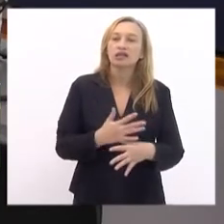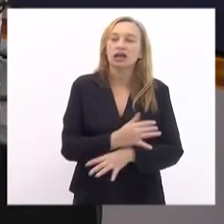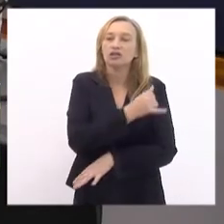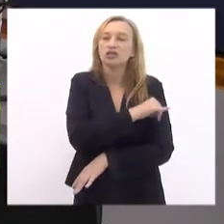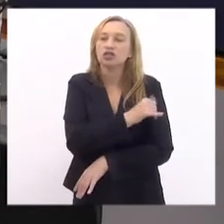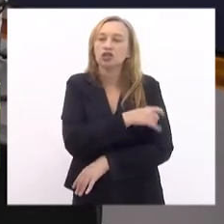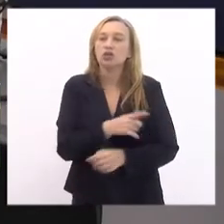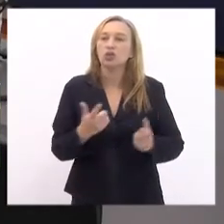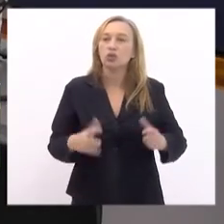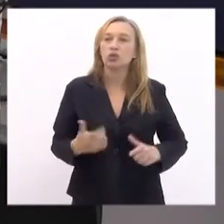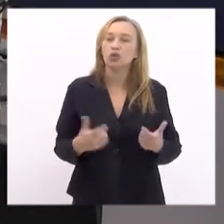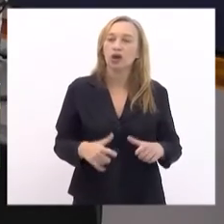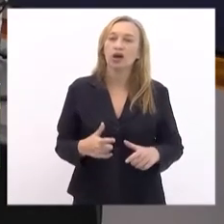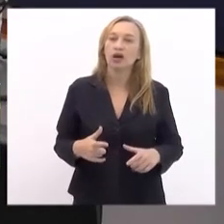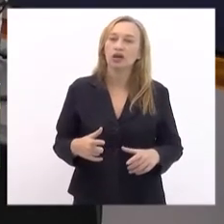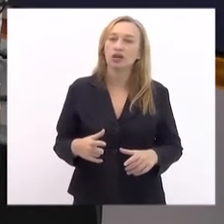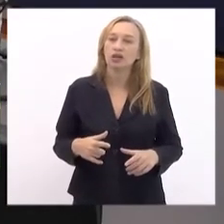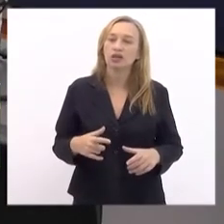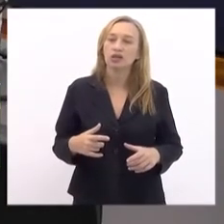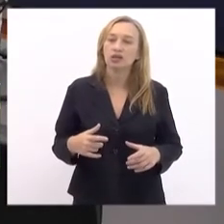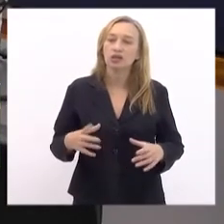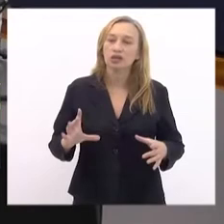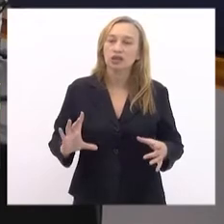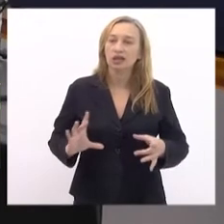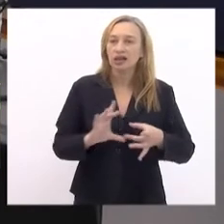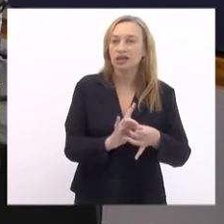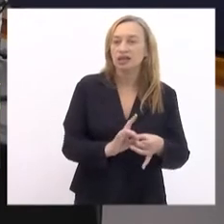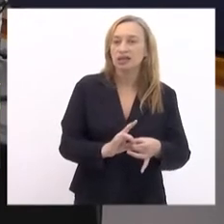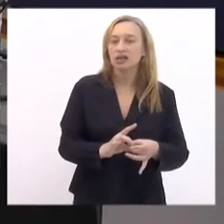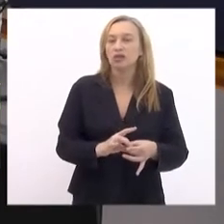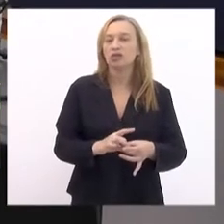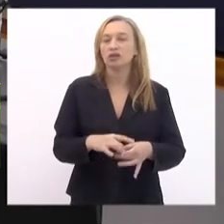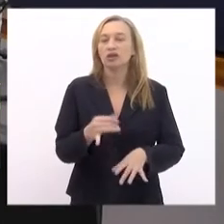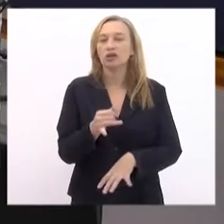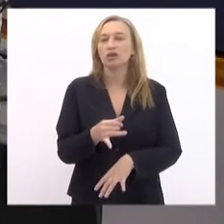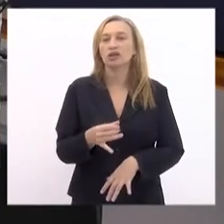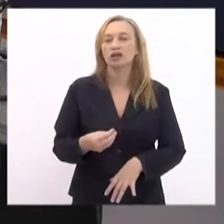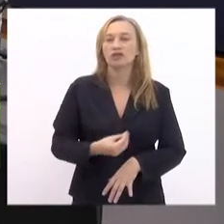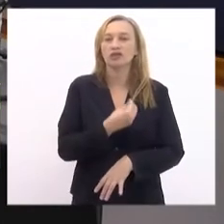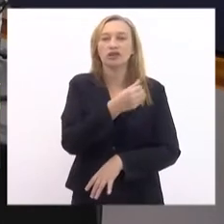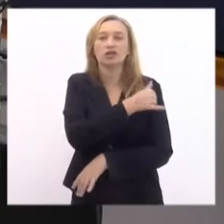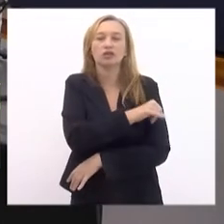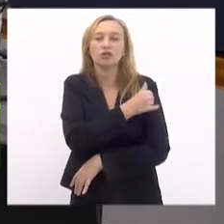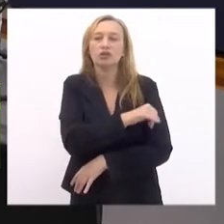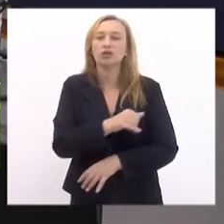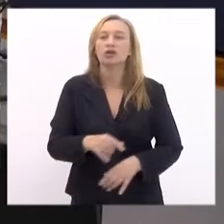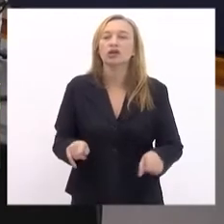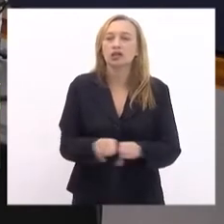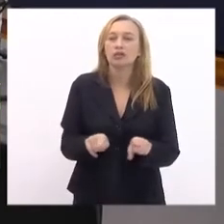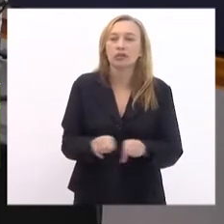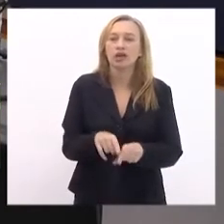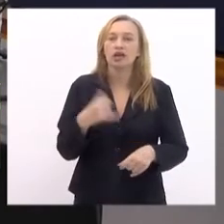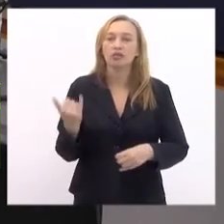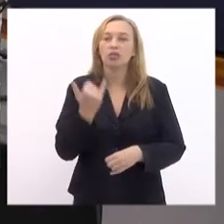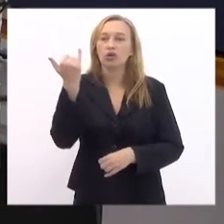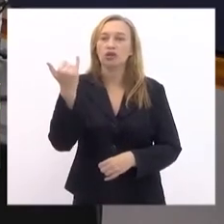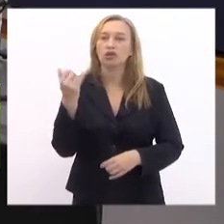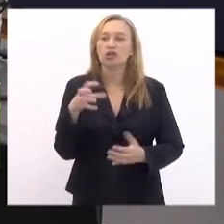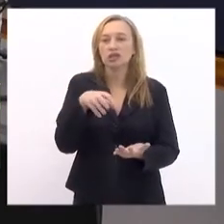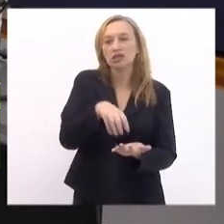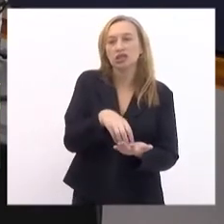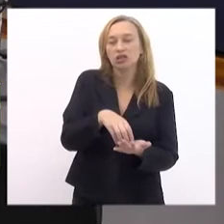por assim dizer, eu diria, integra a alma carioca, né, como também pode se converter num importante centro